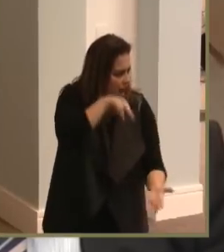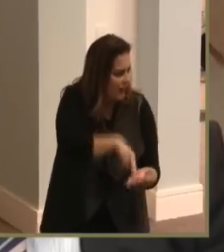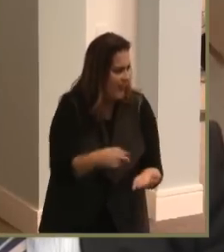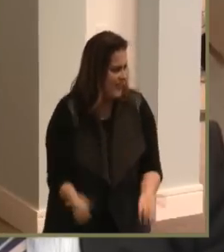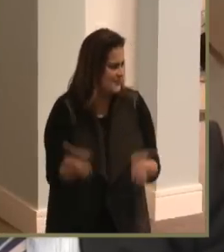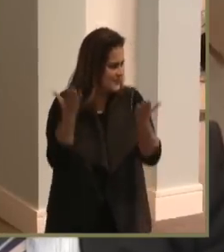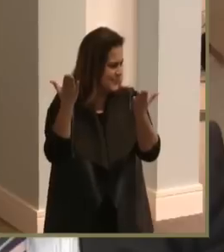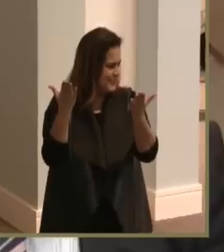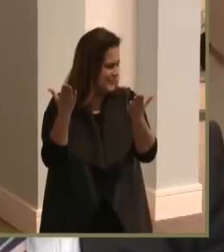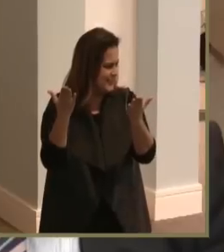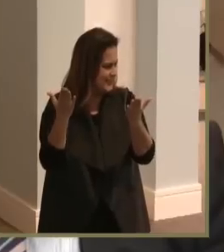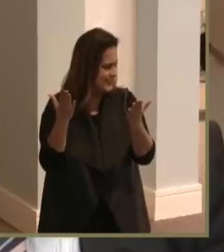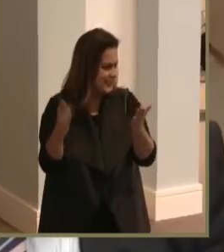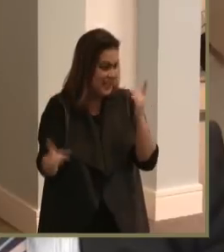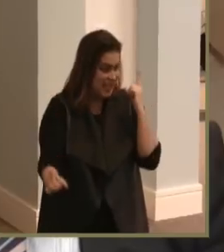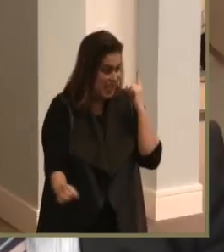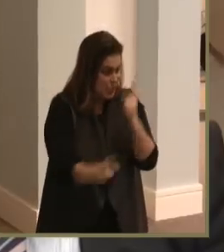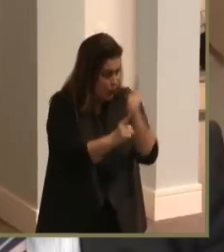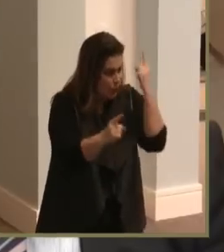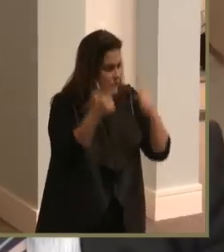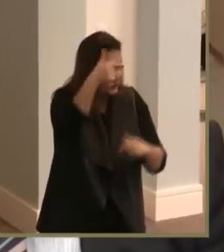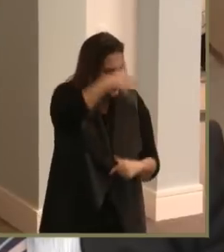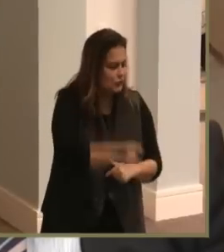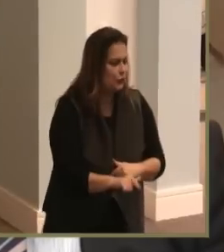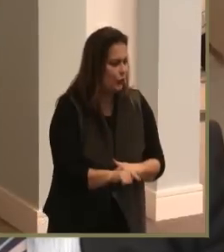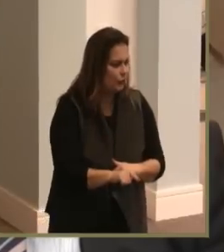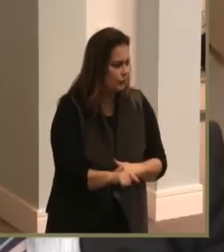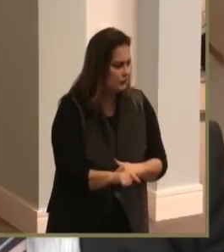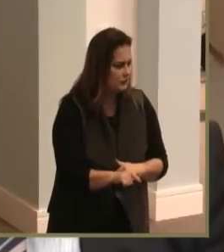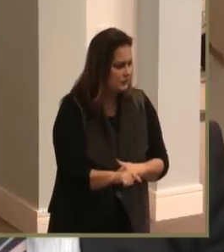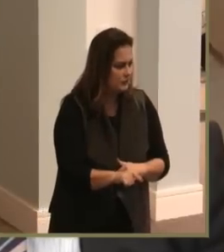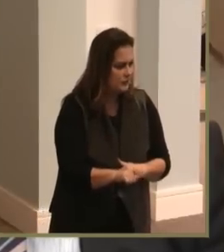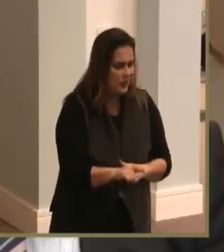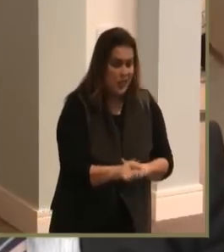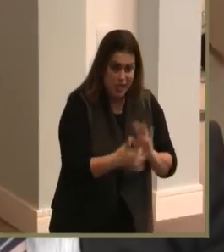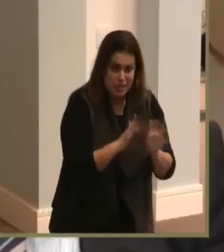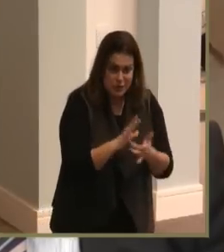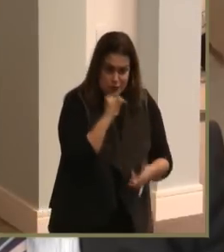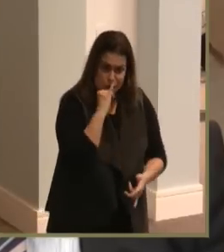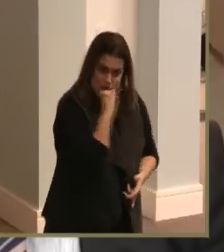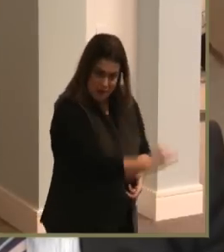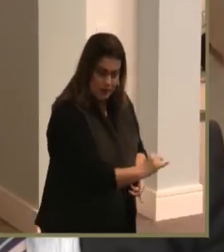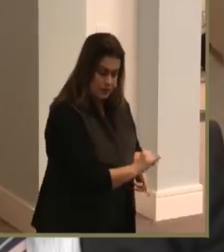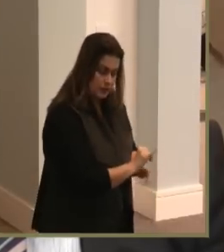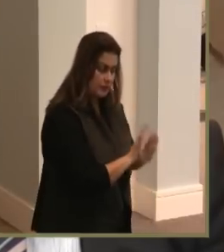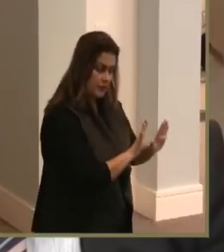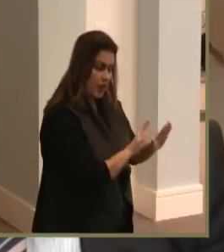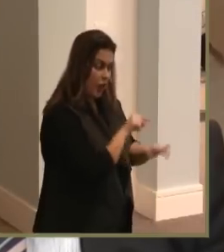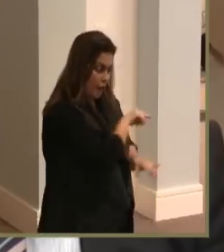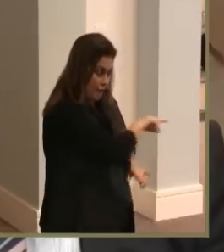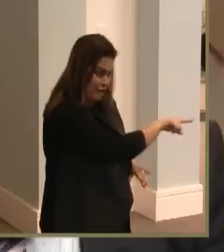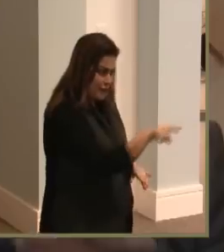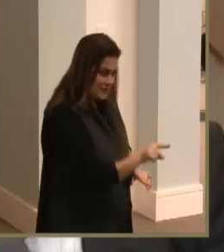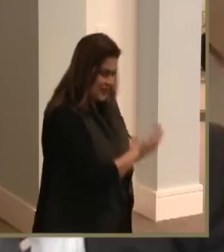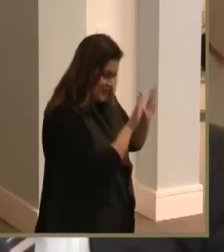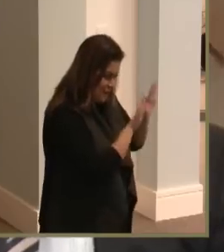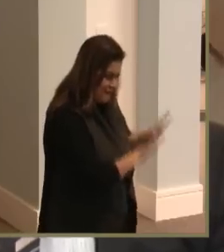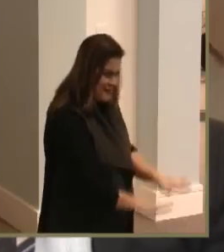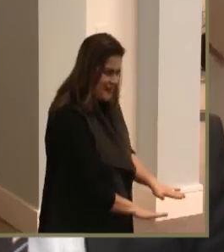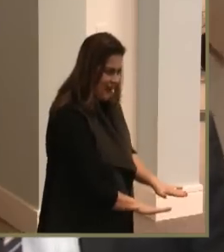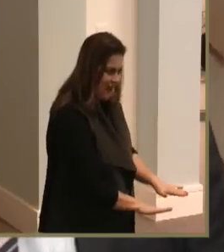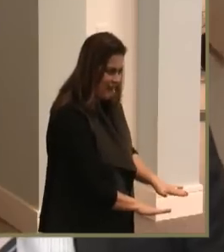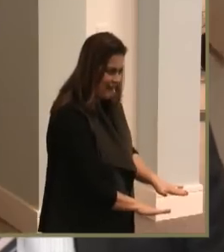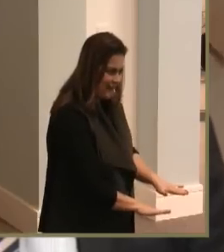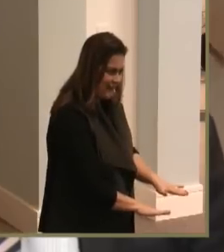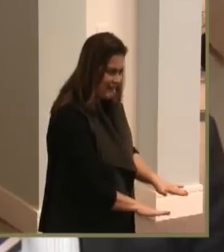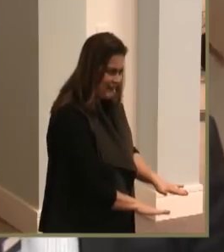aos discípulos, e ele então diz o seguinte: olha, vocês vão permanecer aqui por um tempo. É daqui que sairão os missionários,